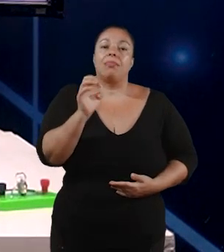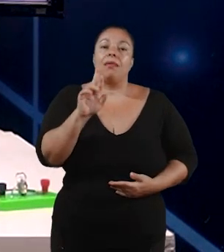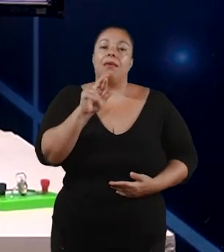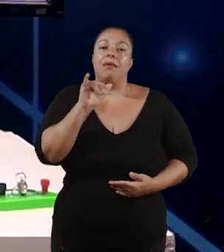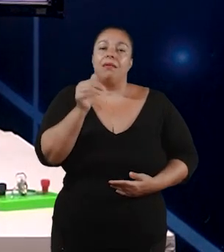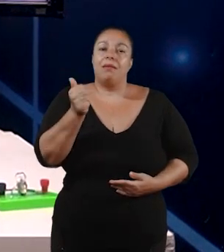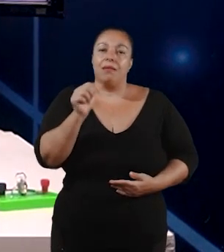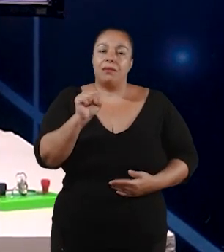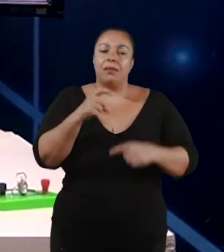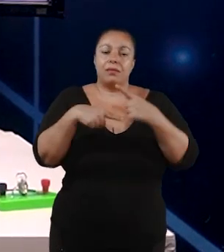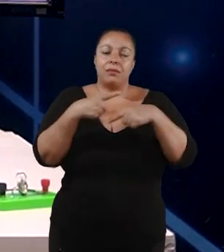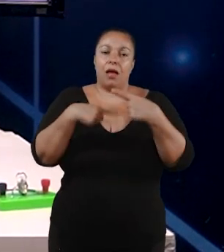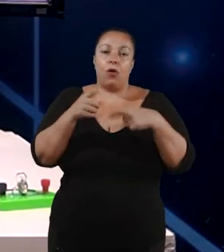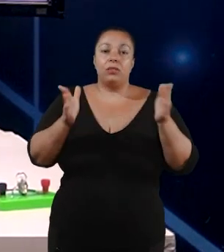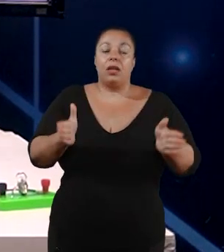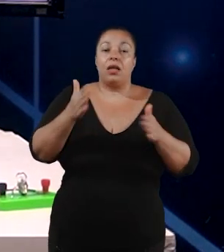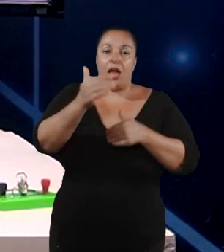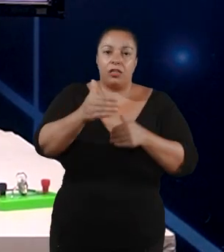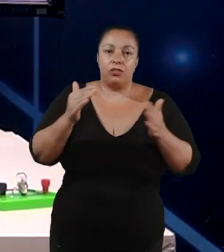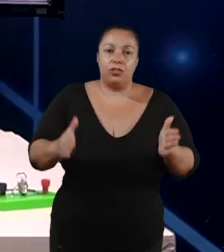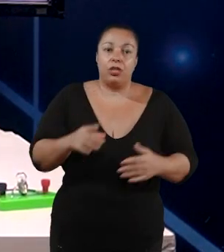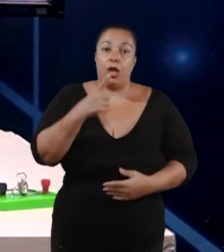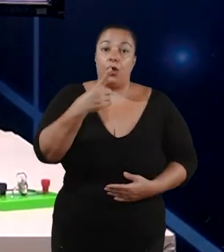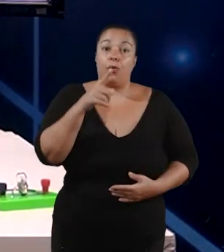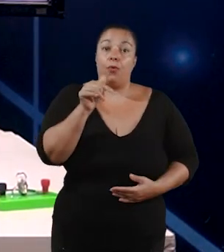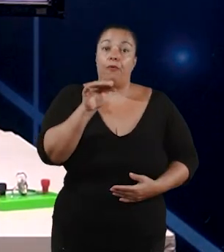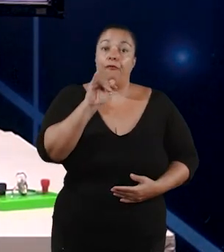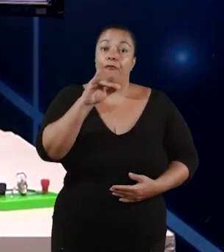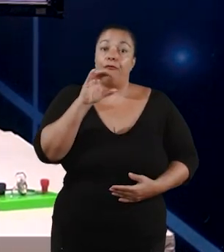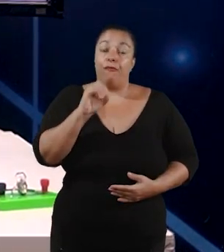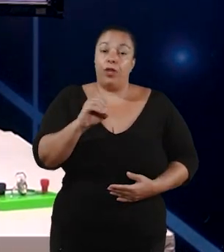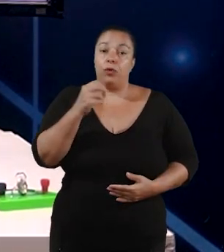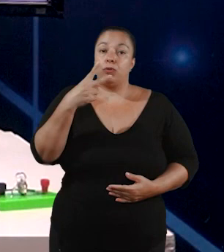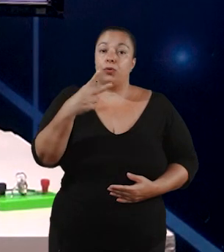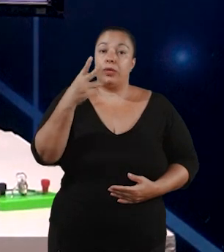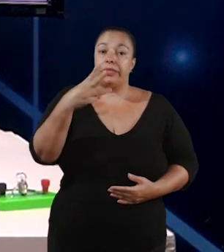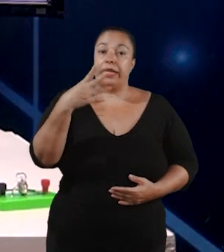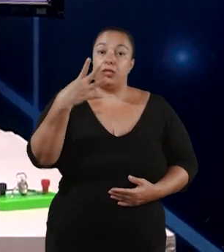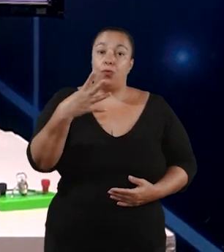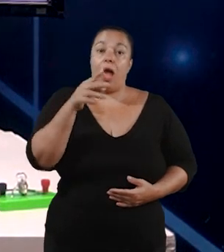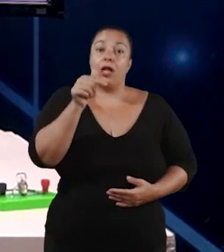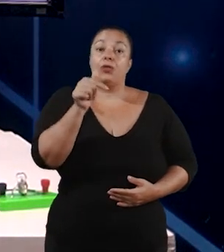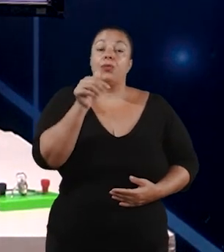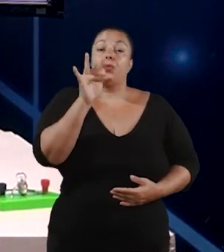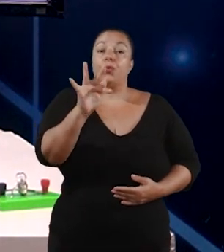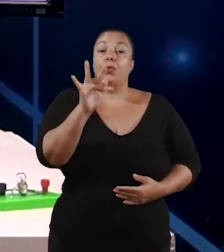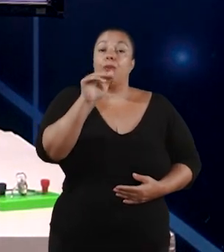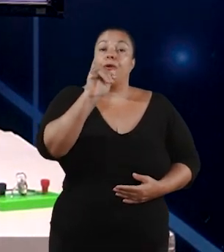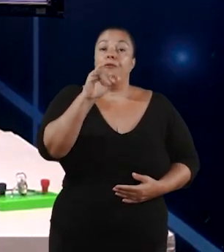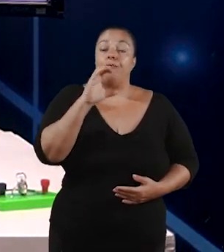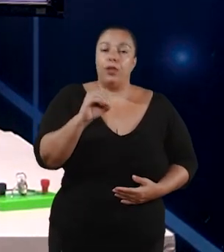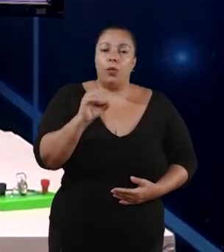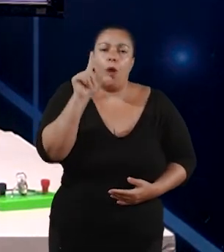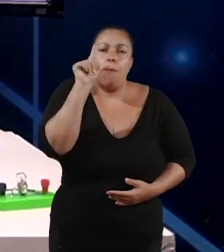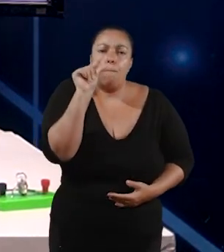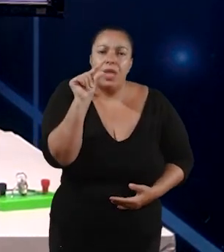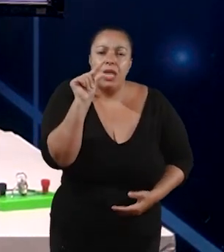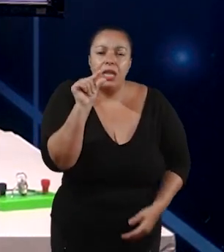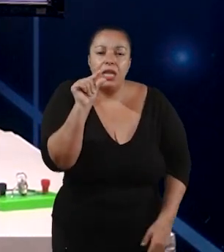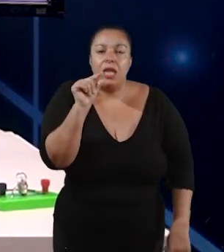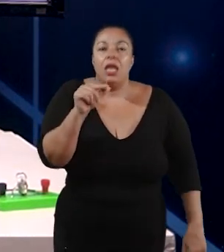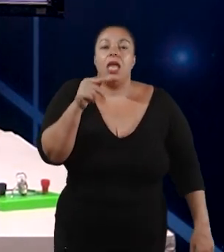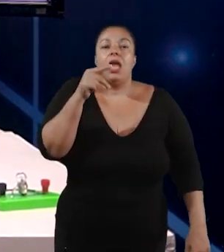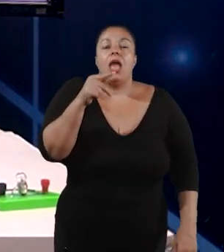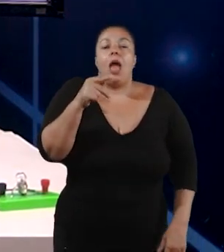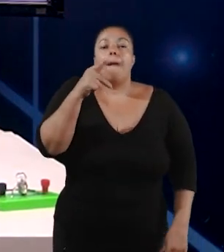Essa outra caixinha aqui, ó, vocês estão vendo que saiu um fio, 2, 3, 4. Esse aqui, ó, é um mini processador. Aqui